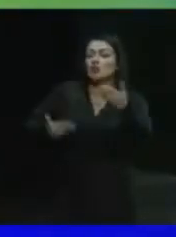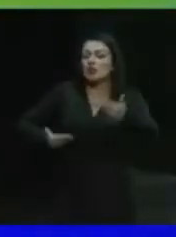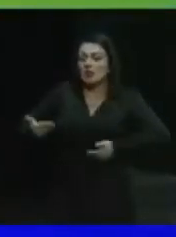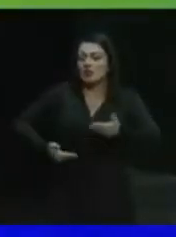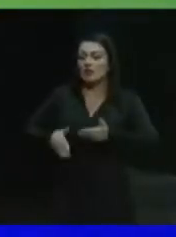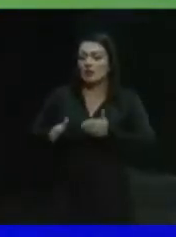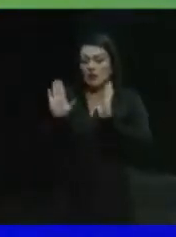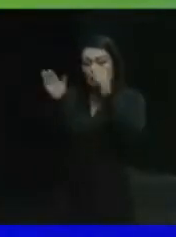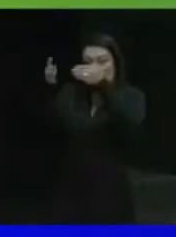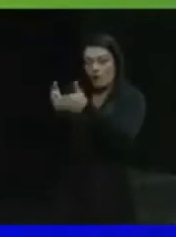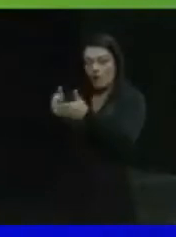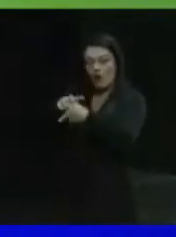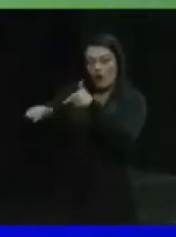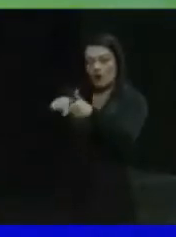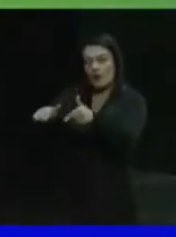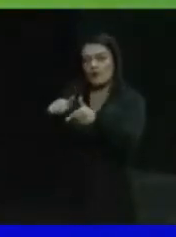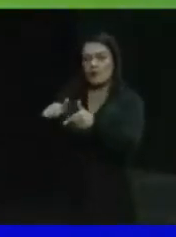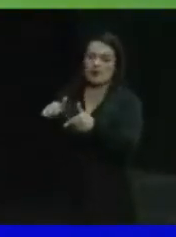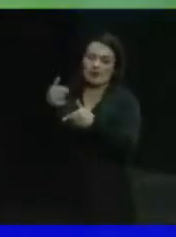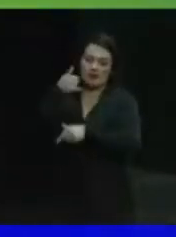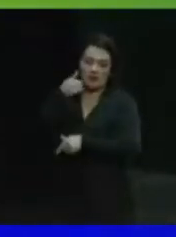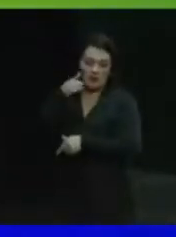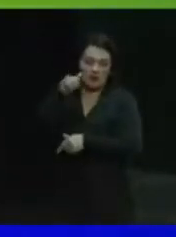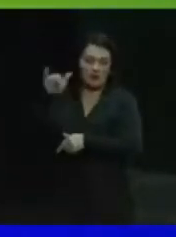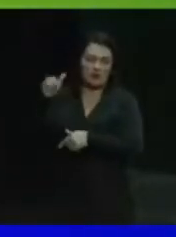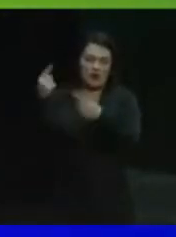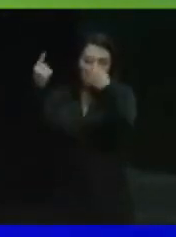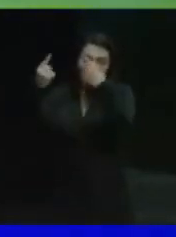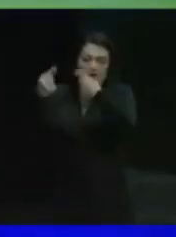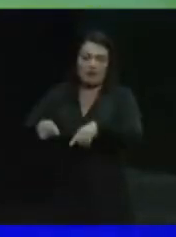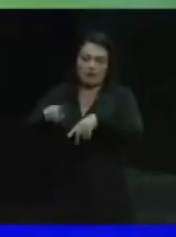para essa tão importante missão.